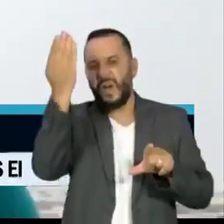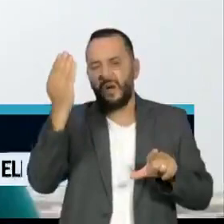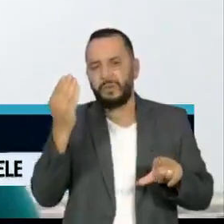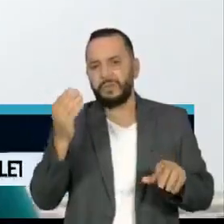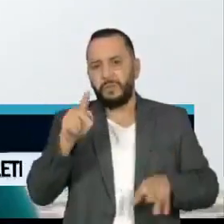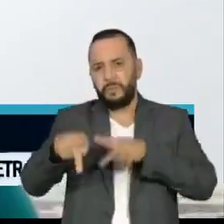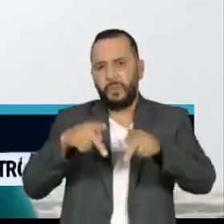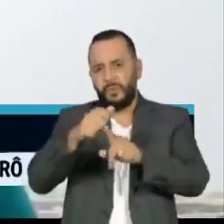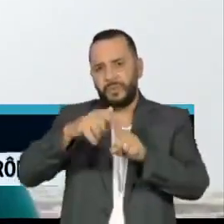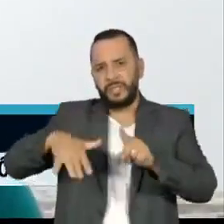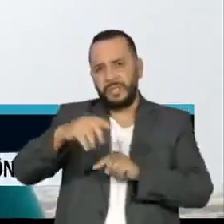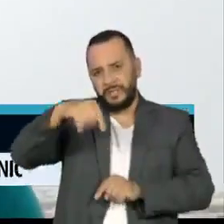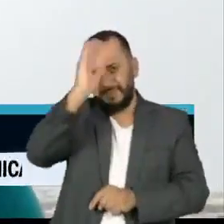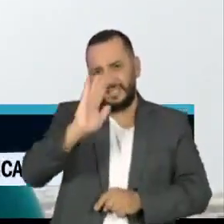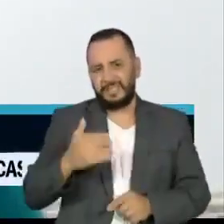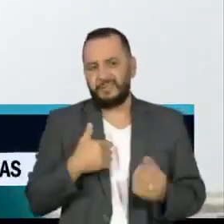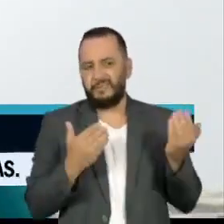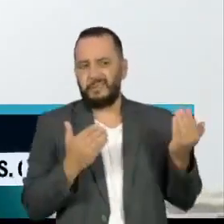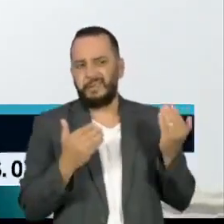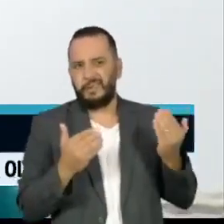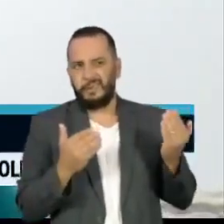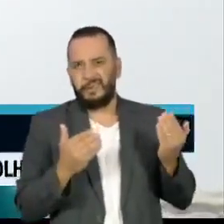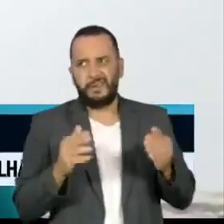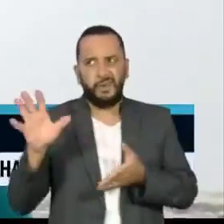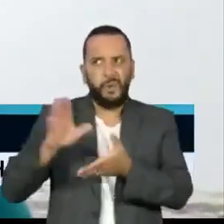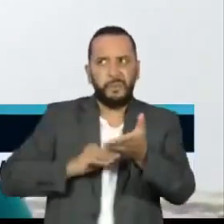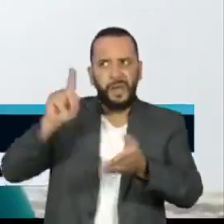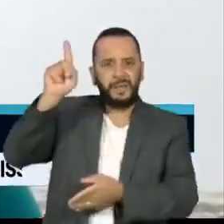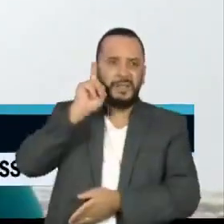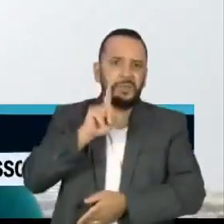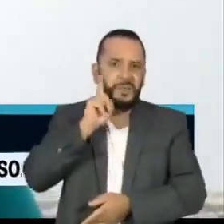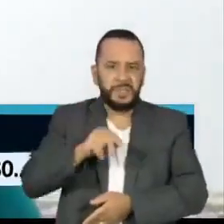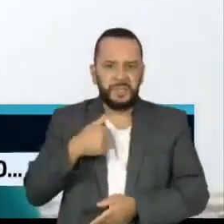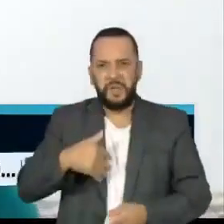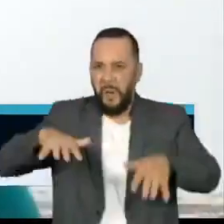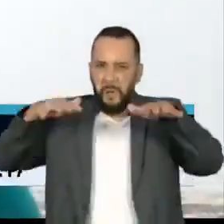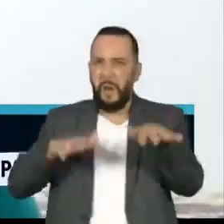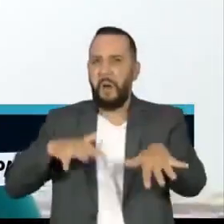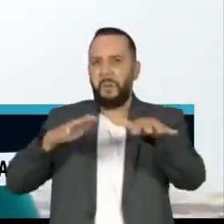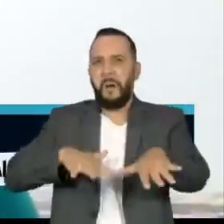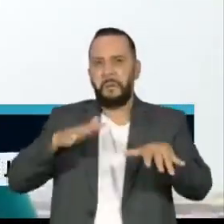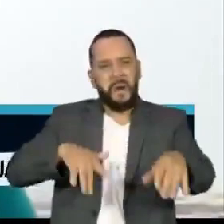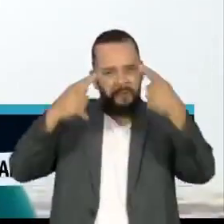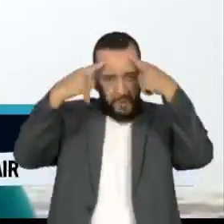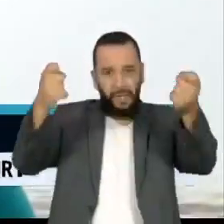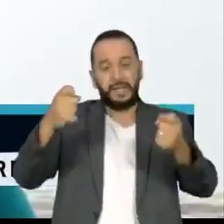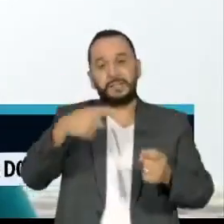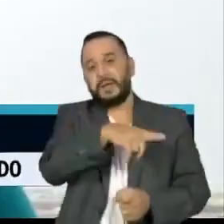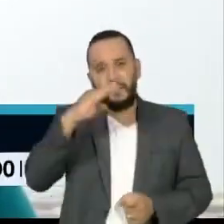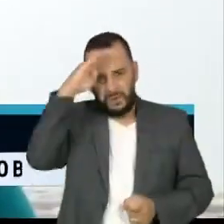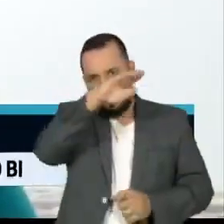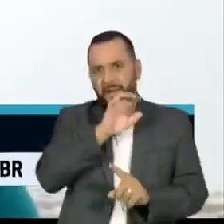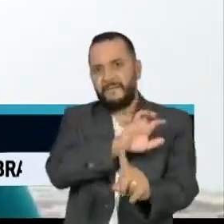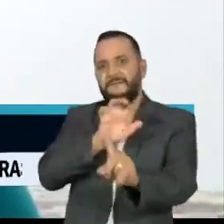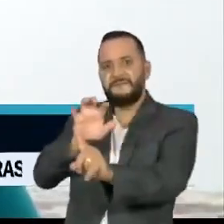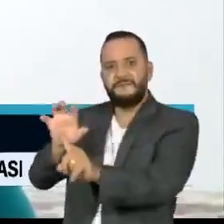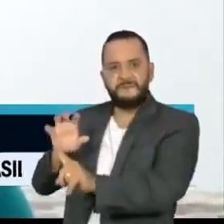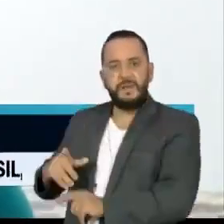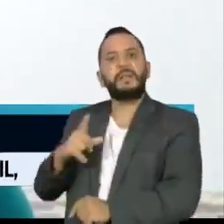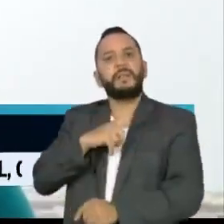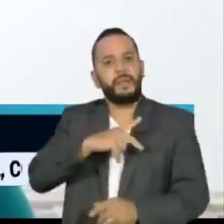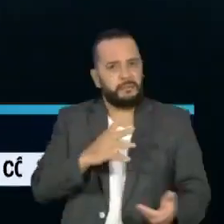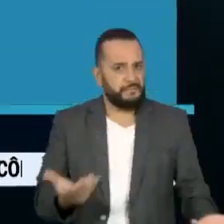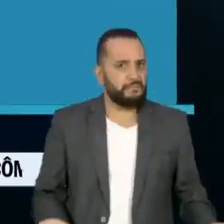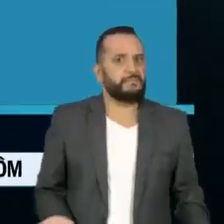tivesse como exemplo os americanos, que reagiram com violência ao resultado eleitoral